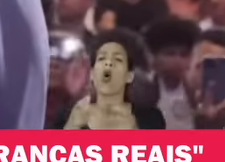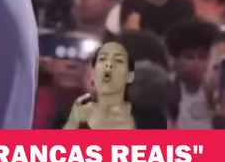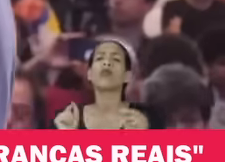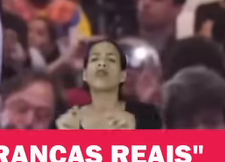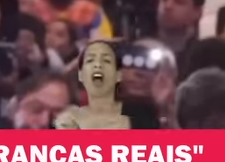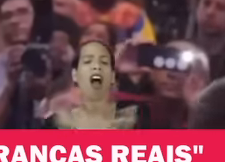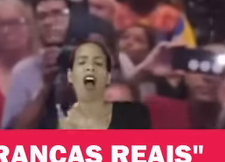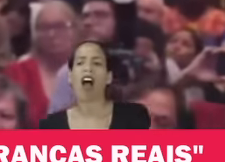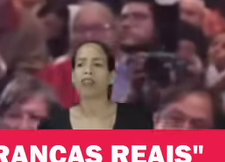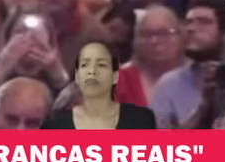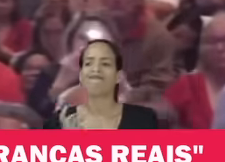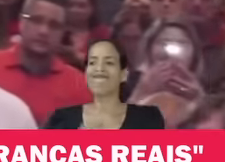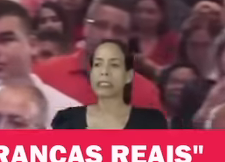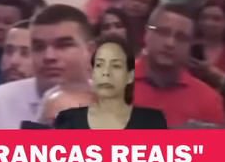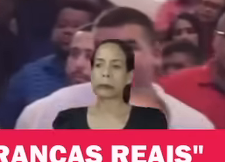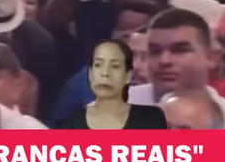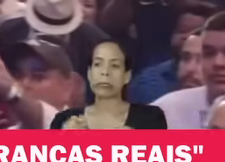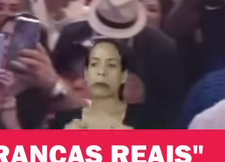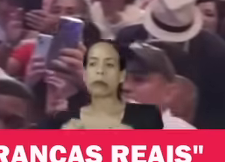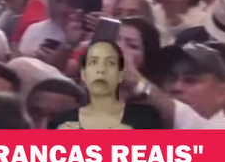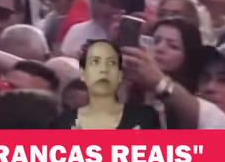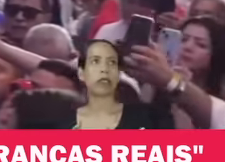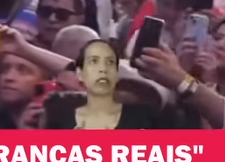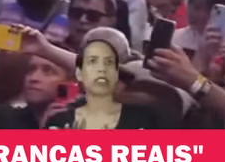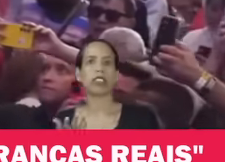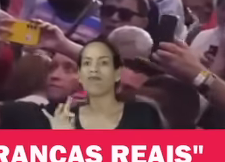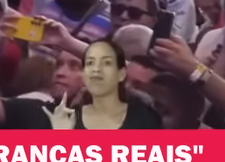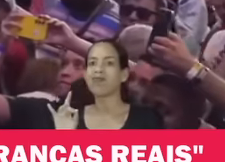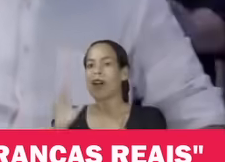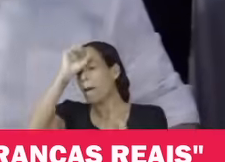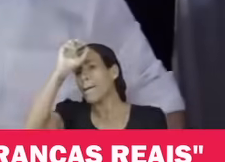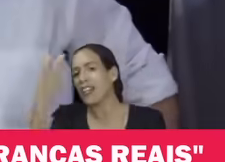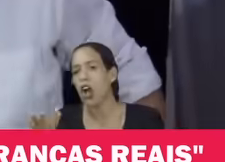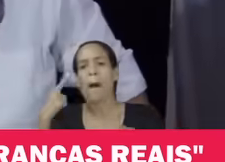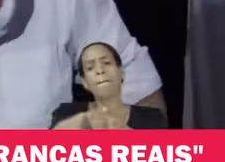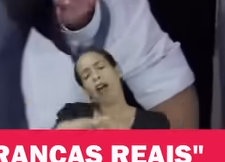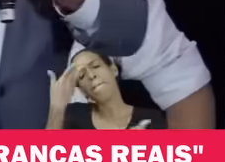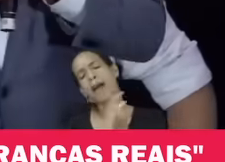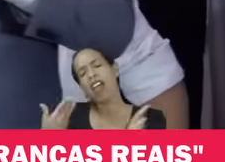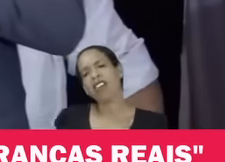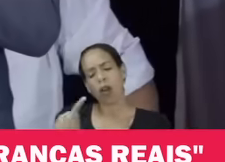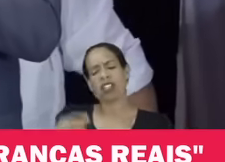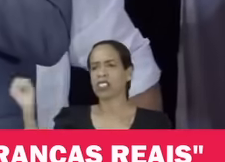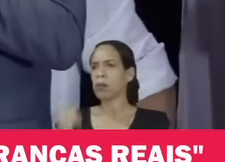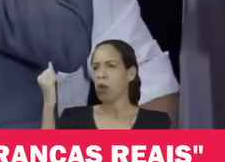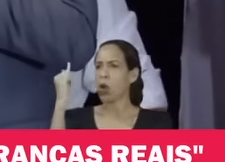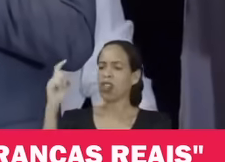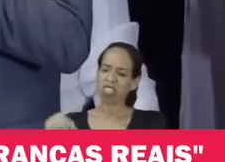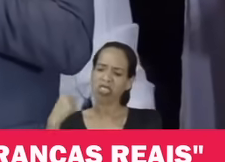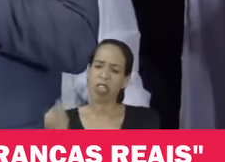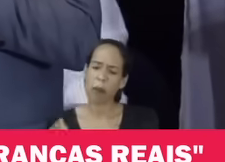erro? Em que momento a gente não fez a lição de casa? Por que é que a gente perdeu essa cidade tão importante depois